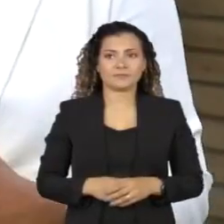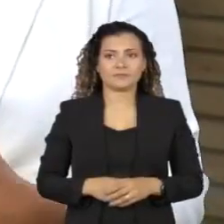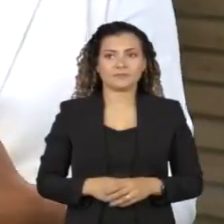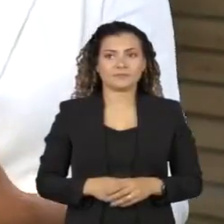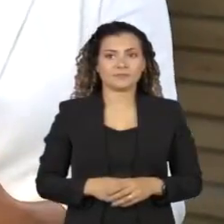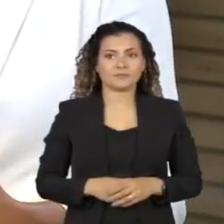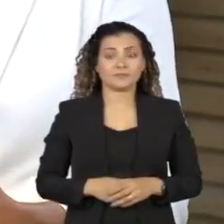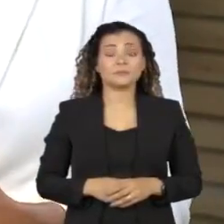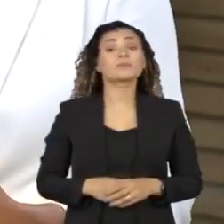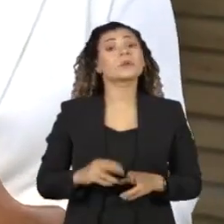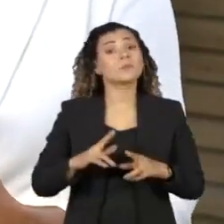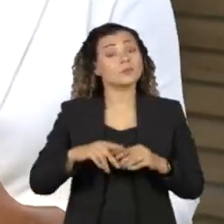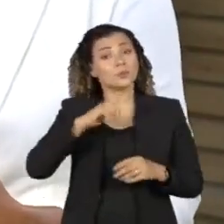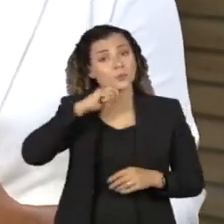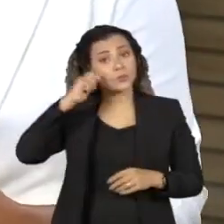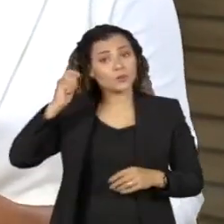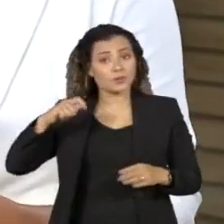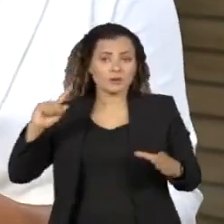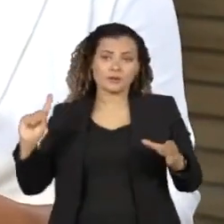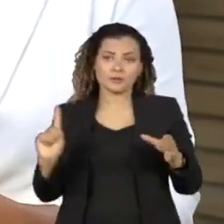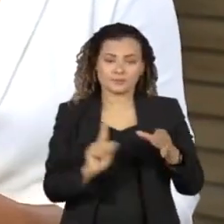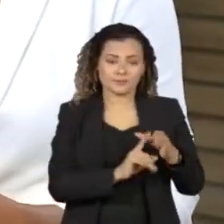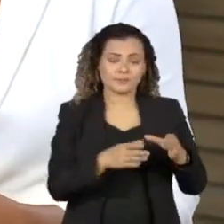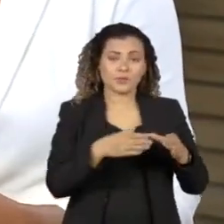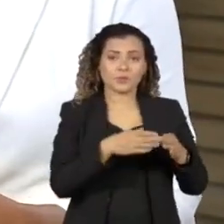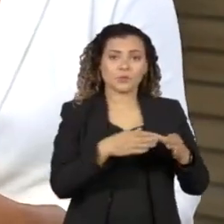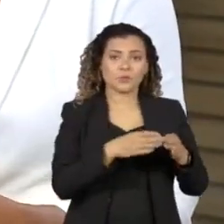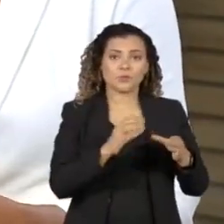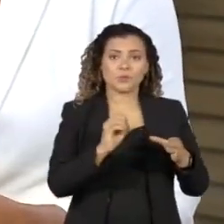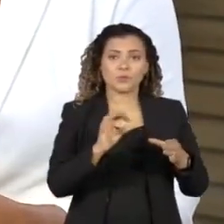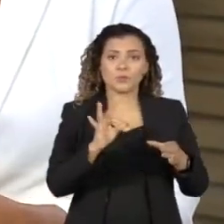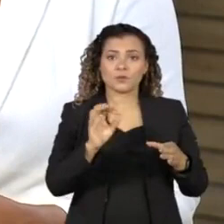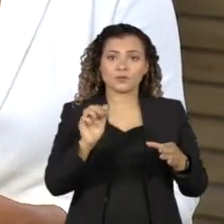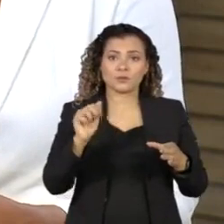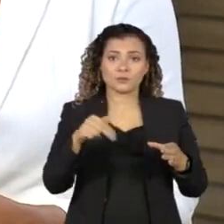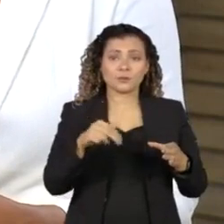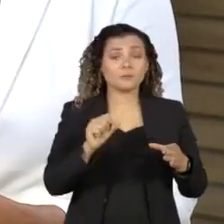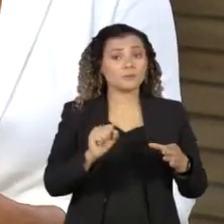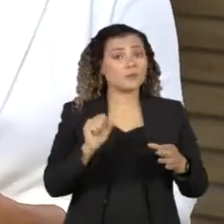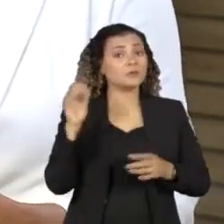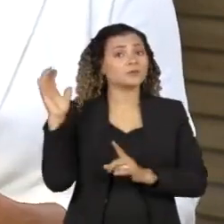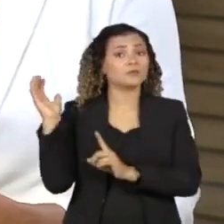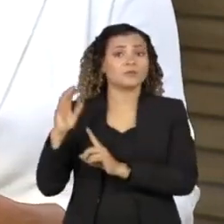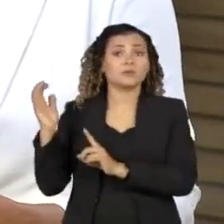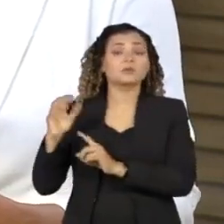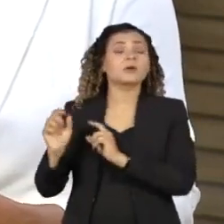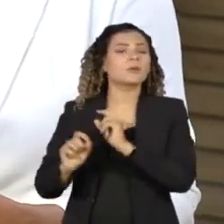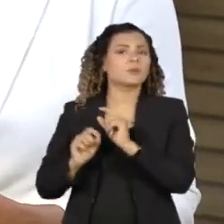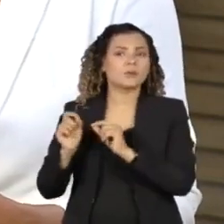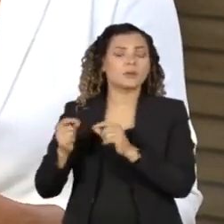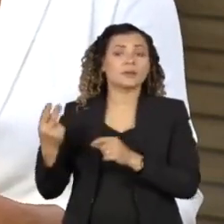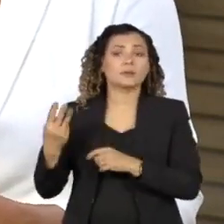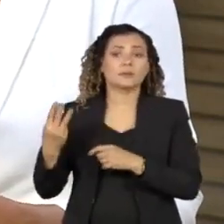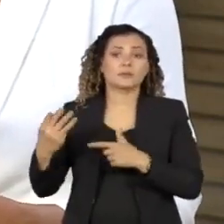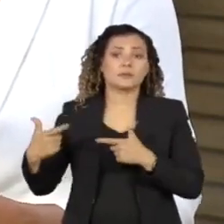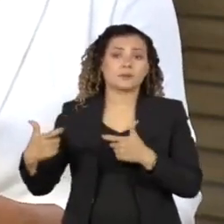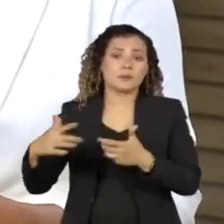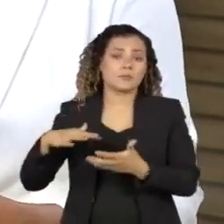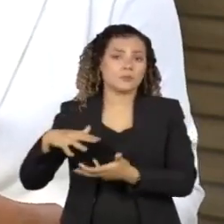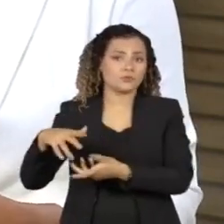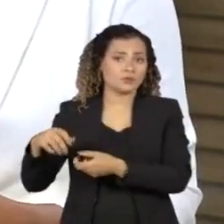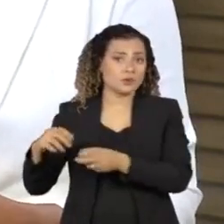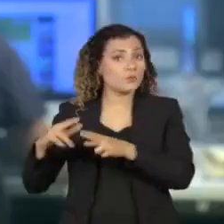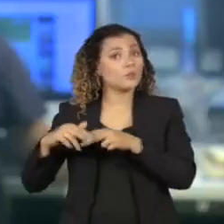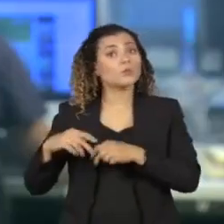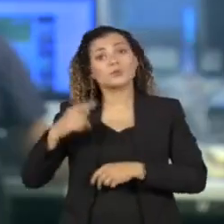a entrada da Ucrânia para otan pode desencadear a terceira guerra mundial segundo o vice Secretário do Conselho de